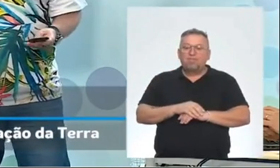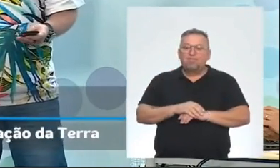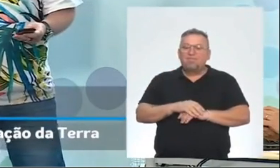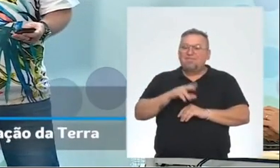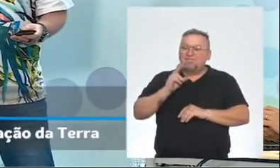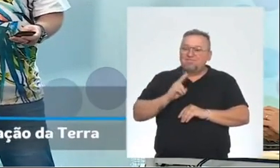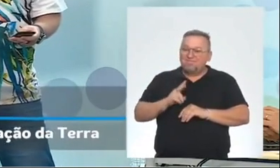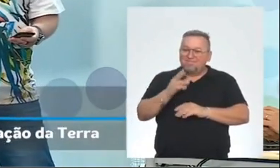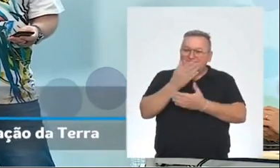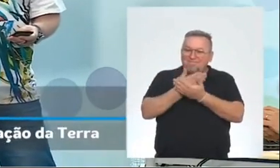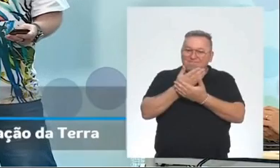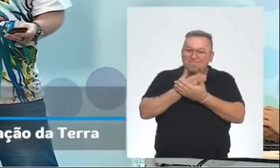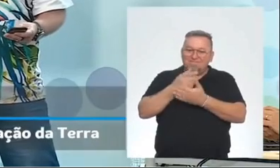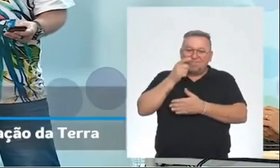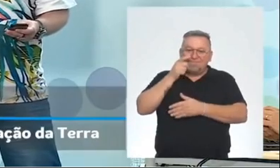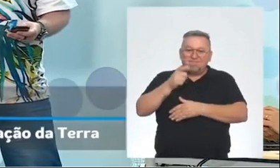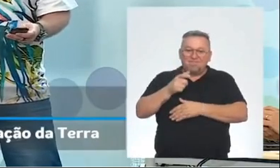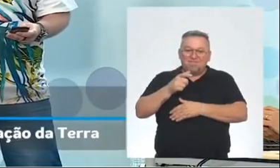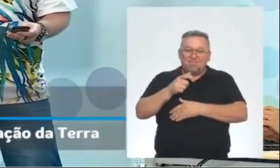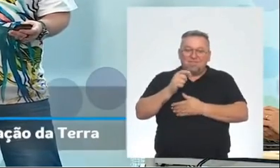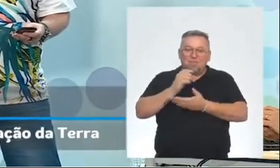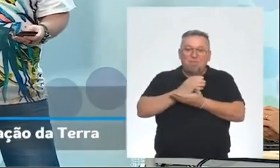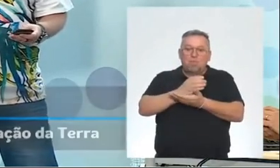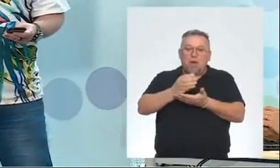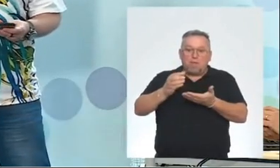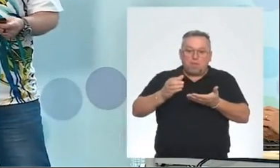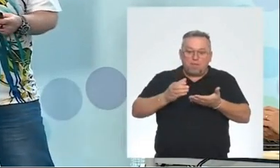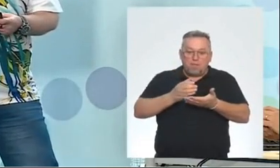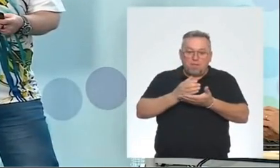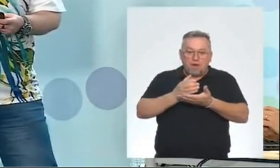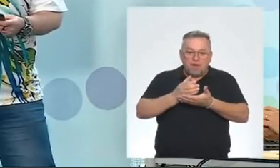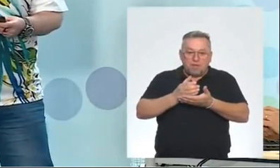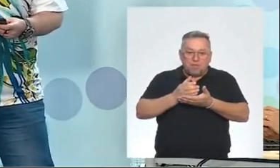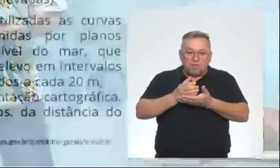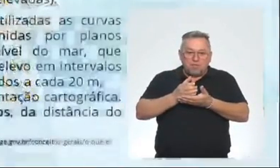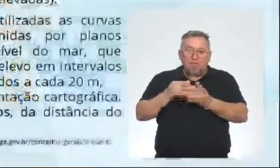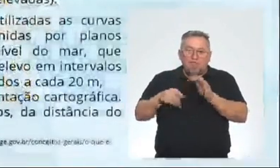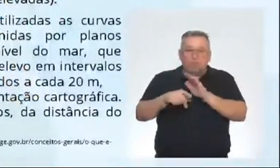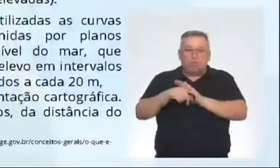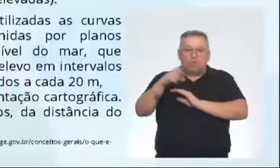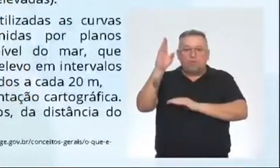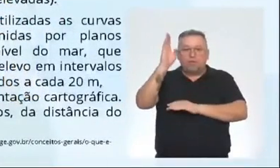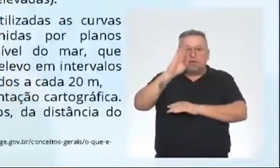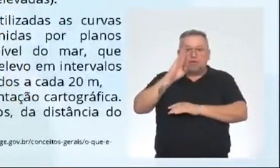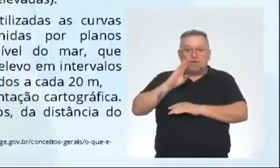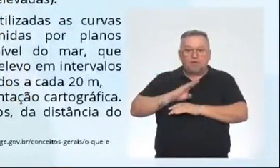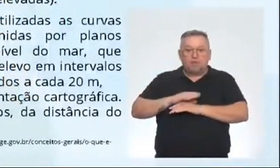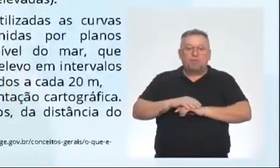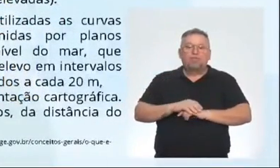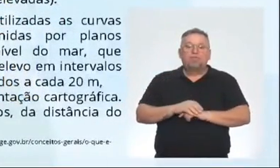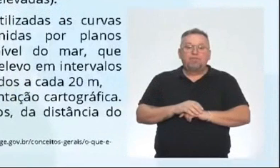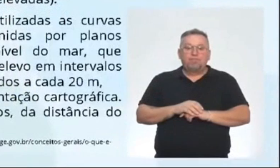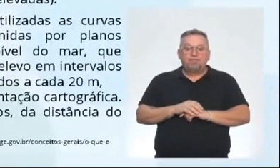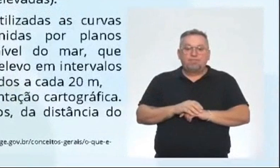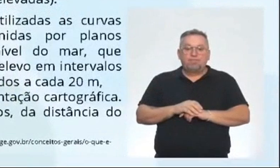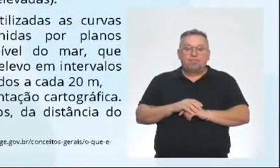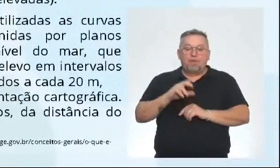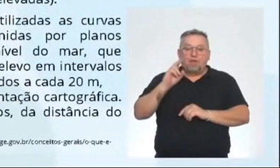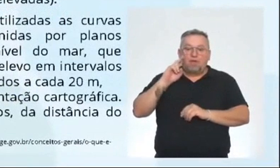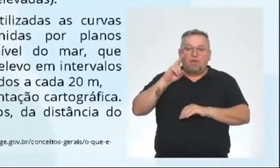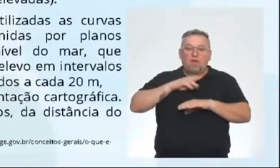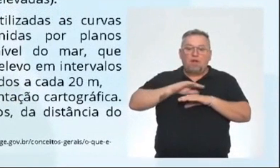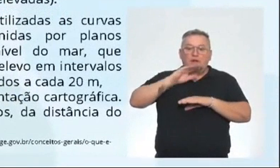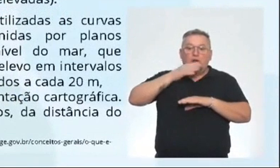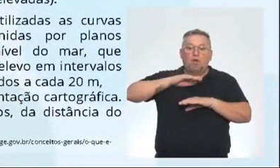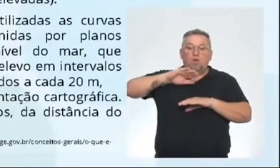à aula, nós vamos ver agora um mapa físico, né, que é o mapa aí do Brasil, né, que a gente vai ver o mapa de